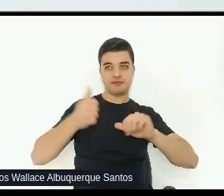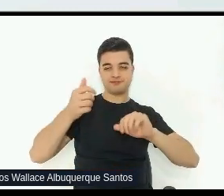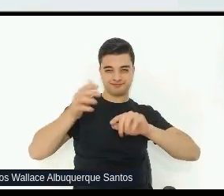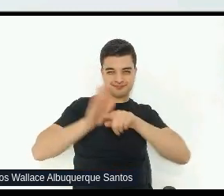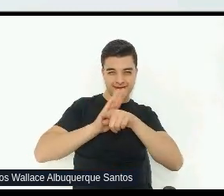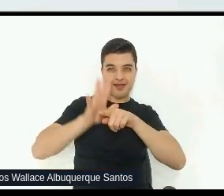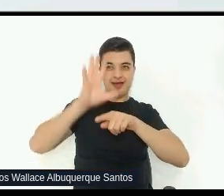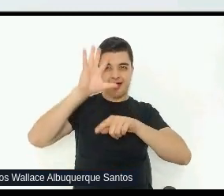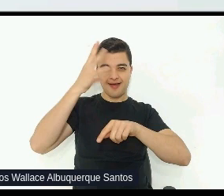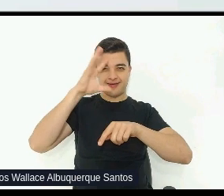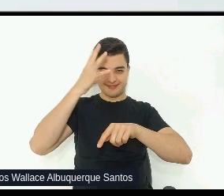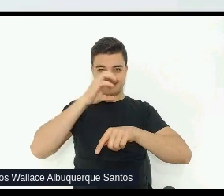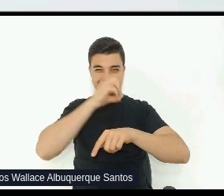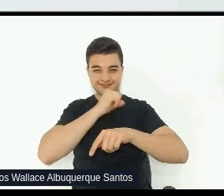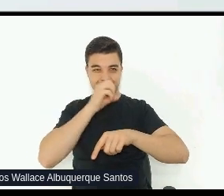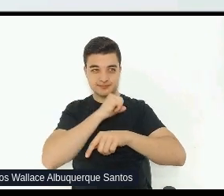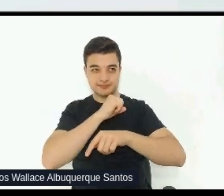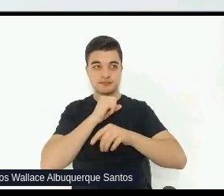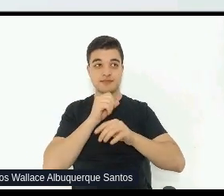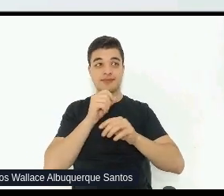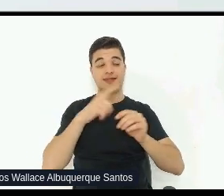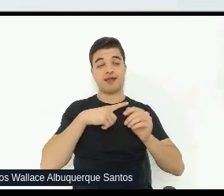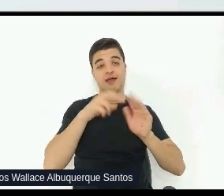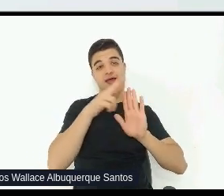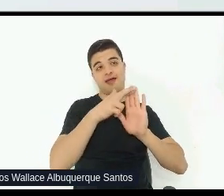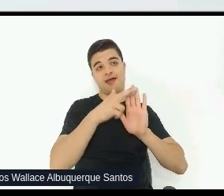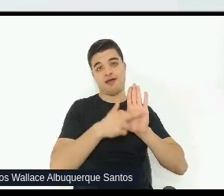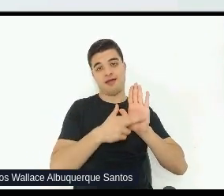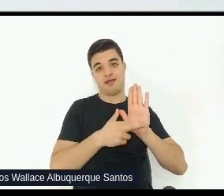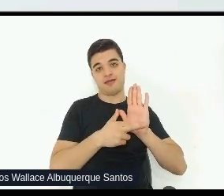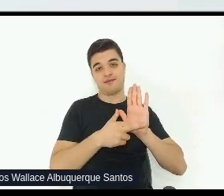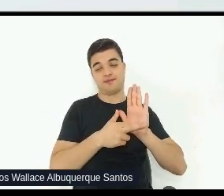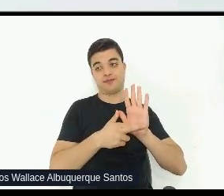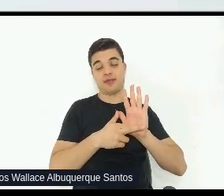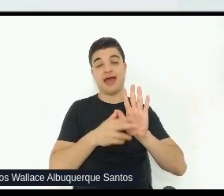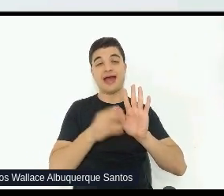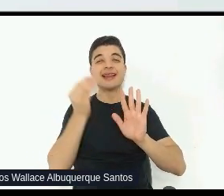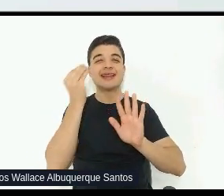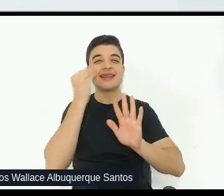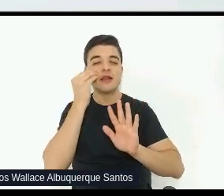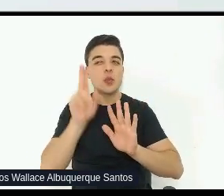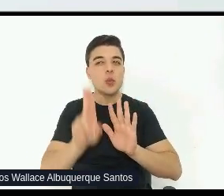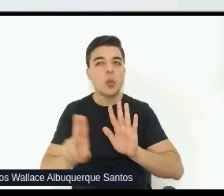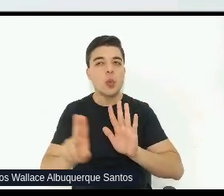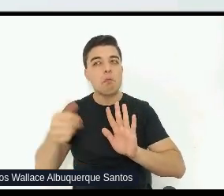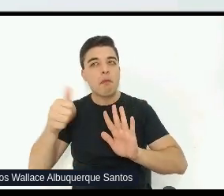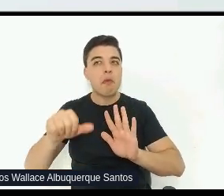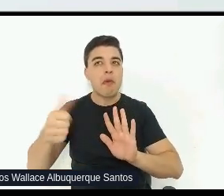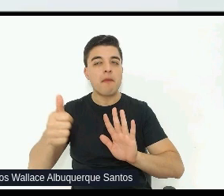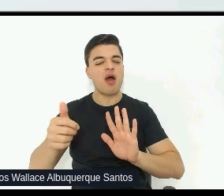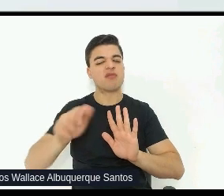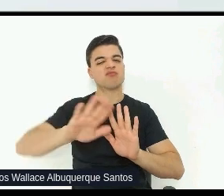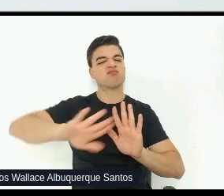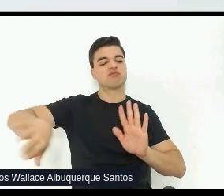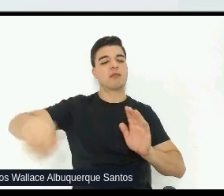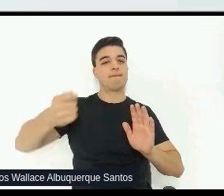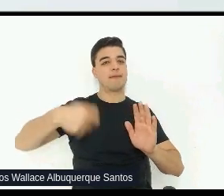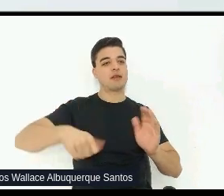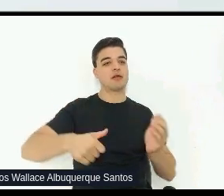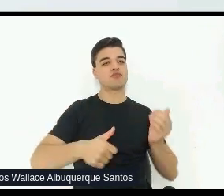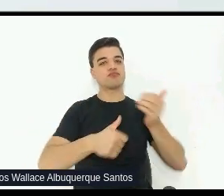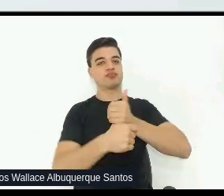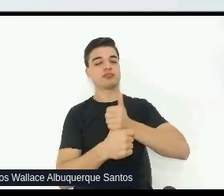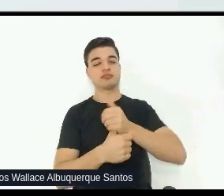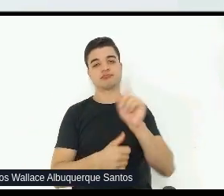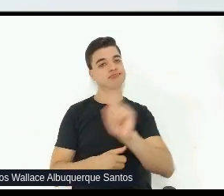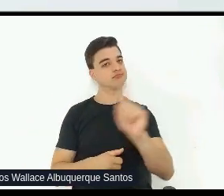isso não substitui o teste de usabilidade. Tá? Quando a gente fala sobre acessibilidade, a gente está falando sobre pessoas. As regras são legais,